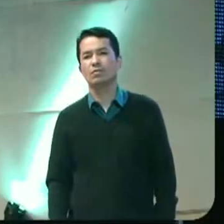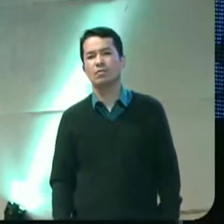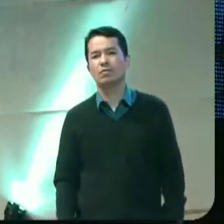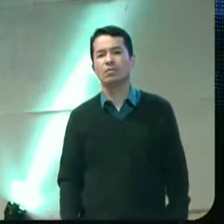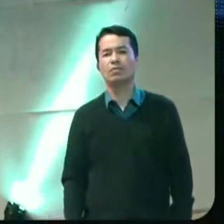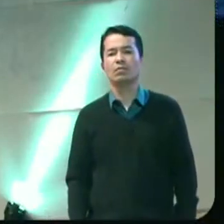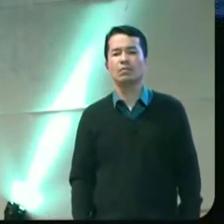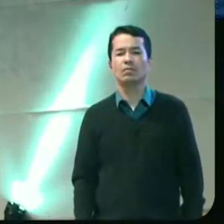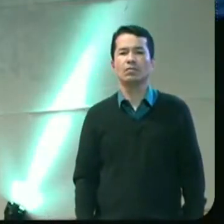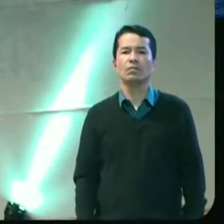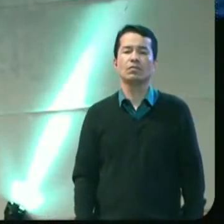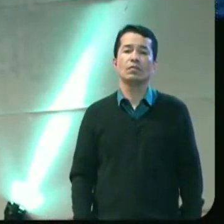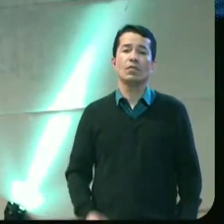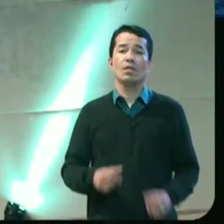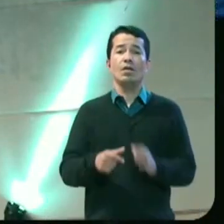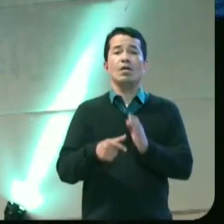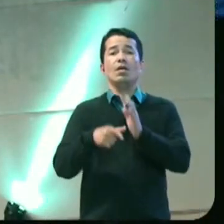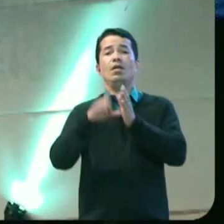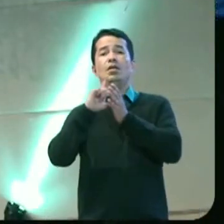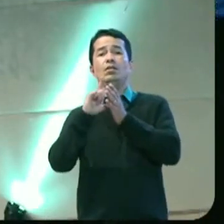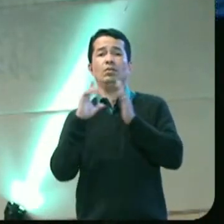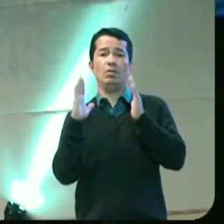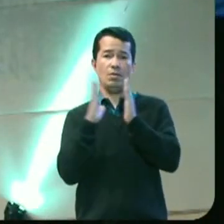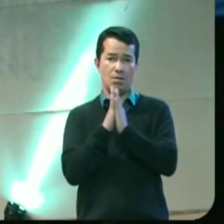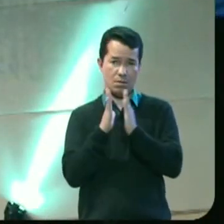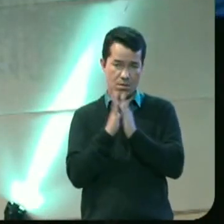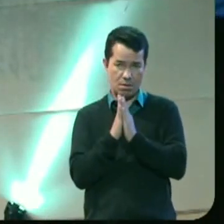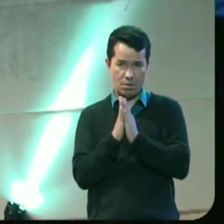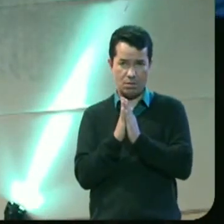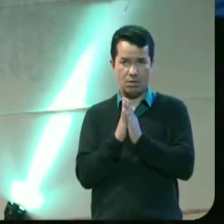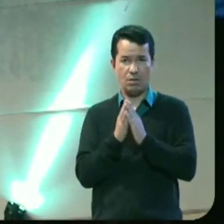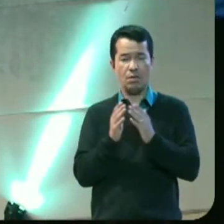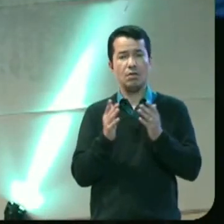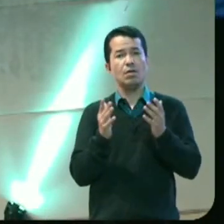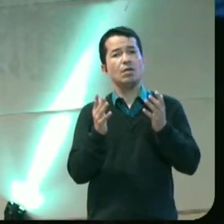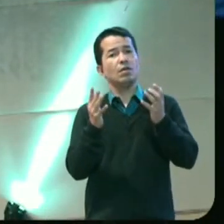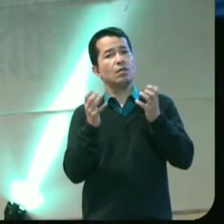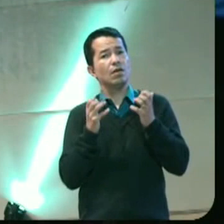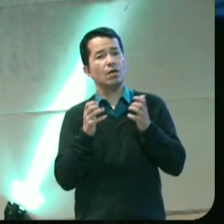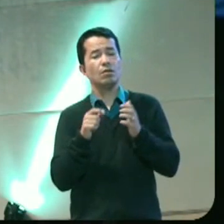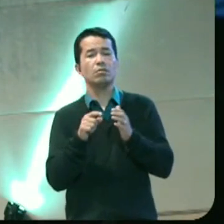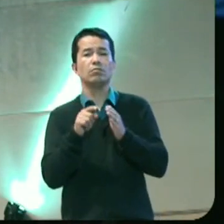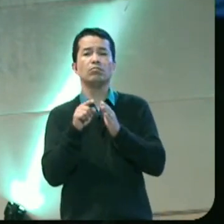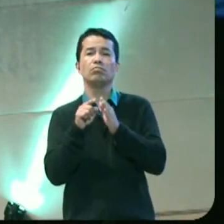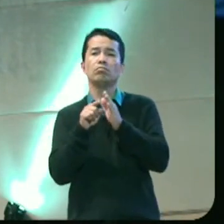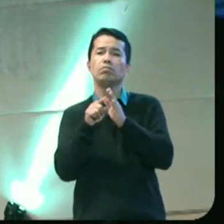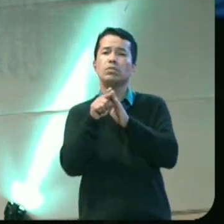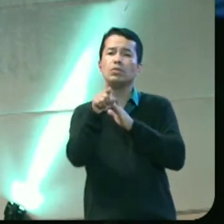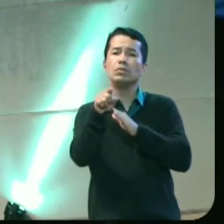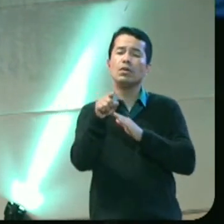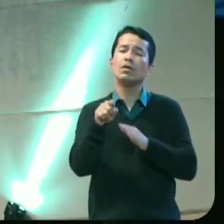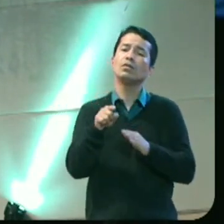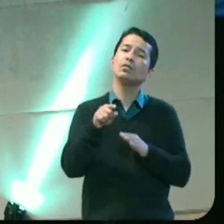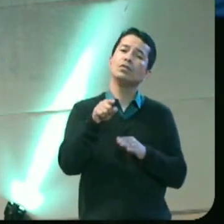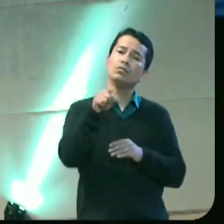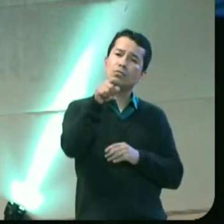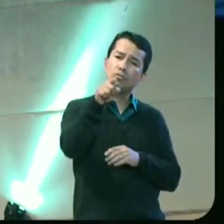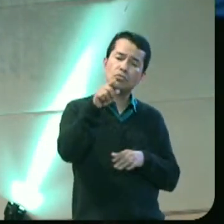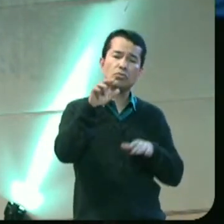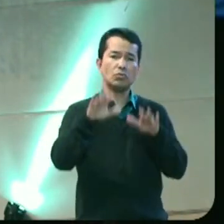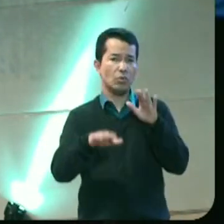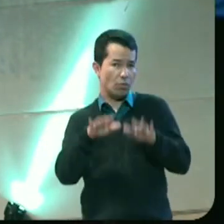Amém. Antes de orar com você, eu gostaria de perguntar, talvez você esteja assistindo esse culto e